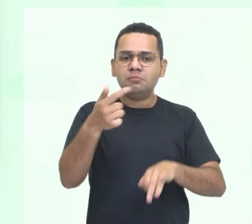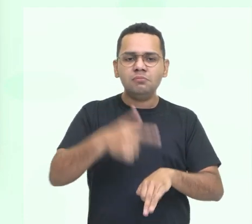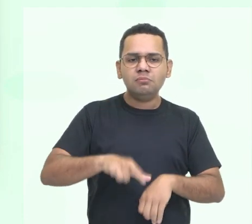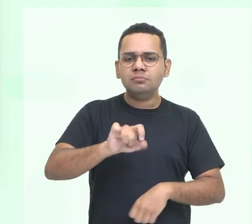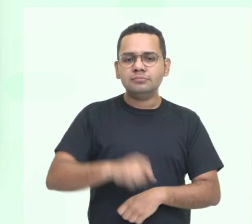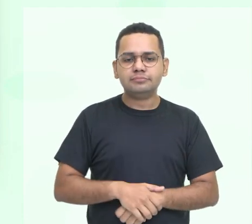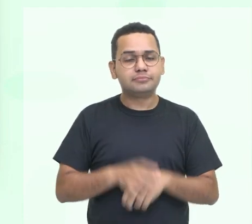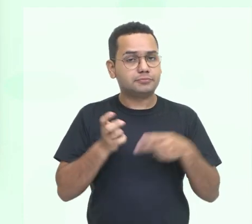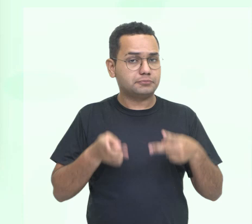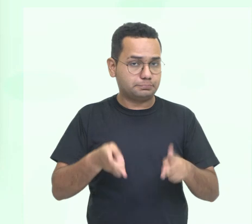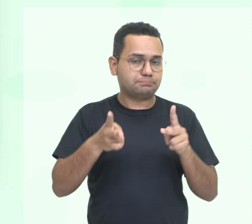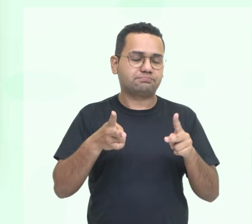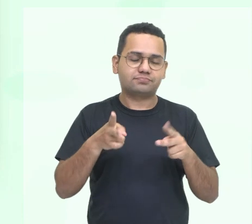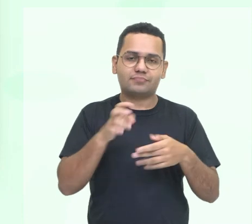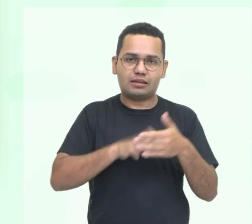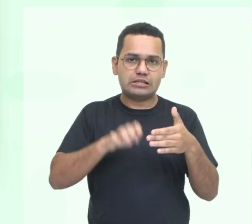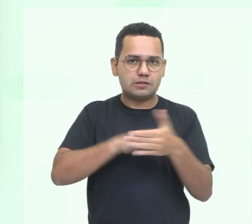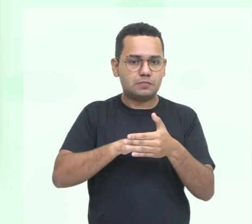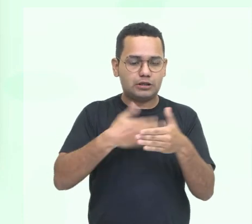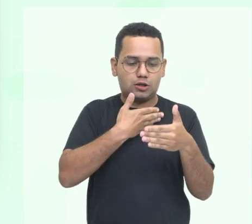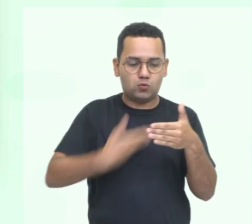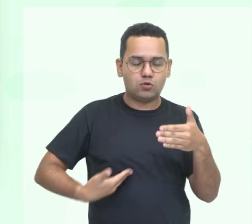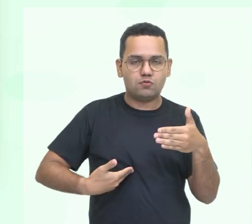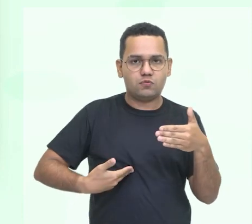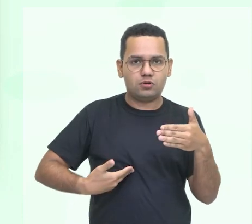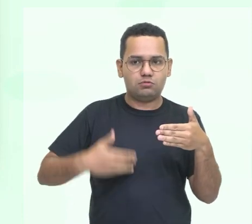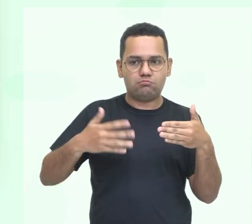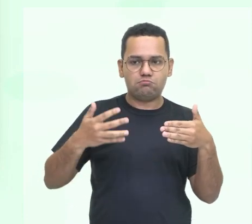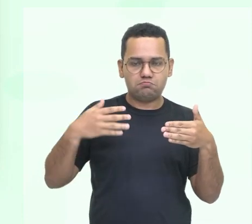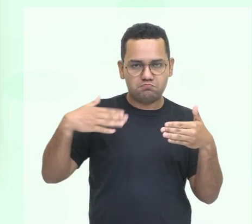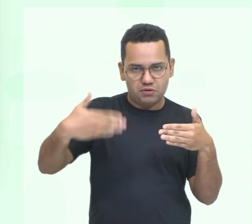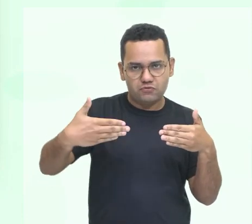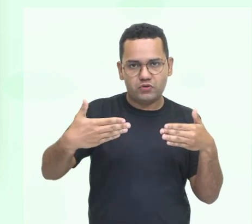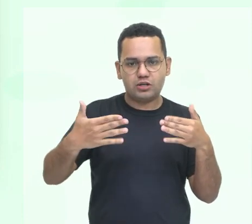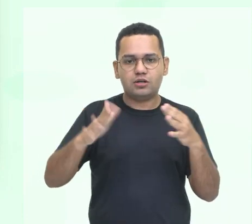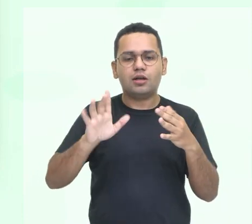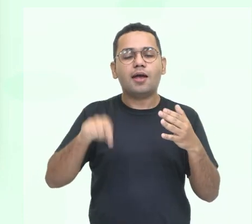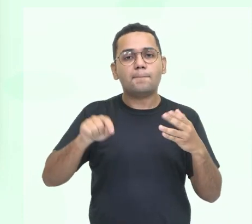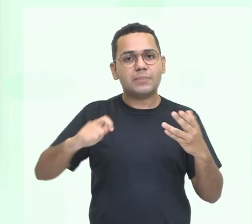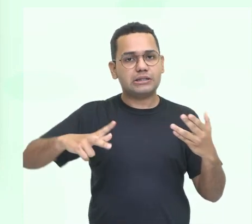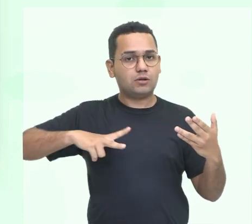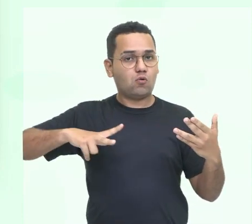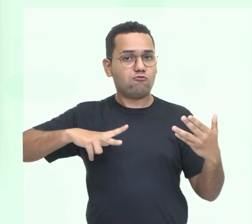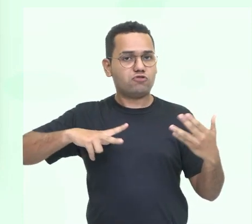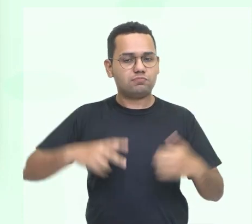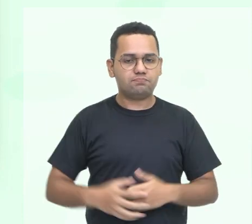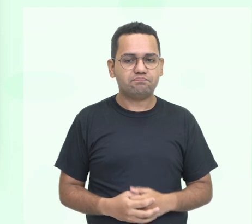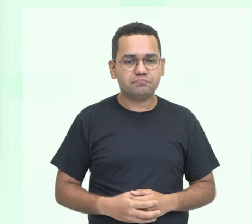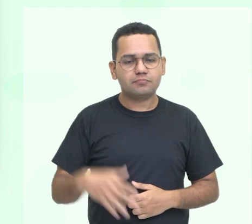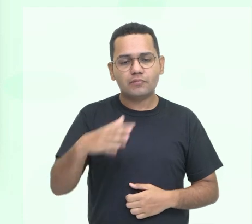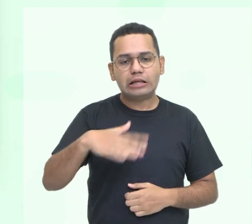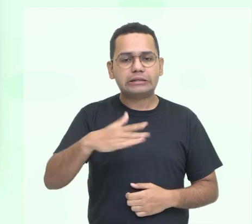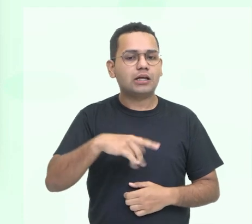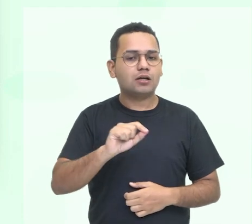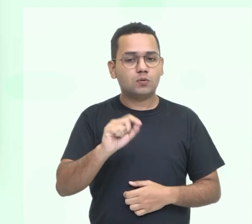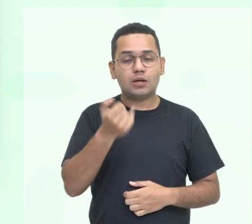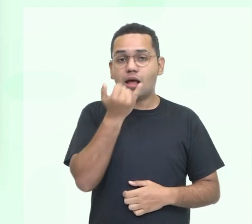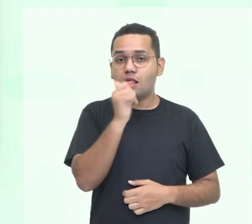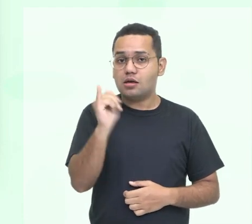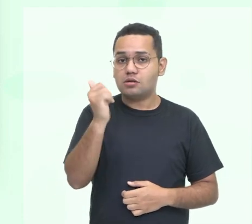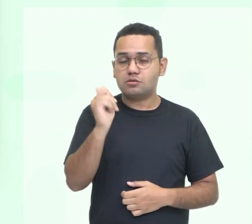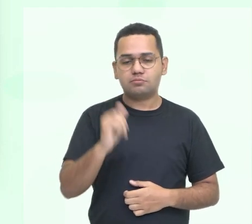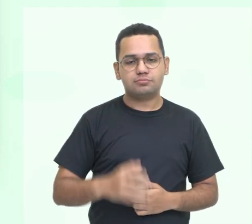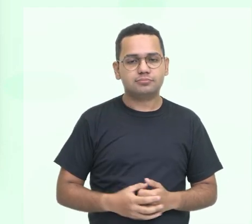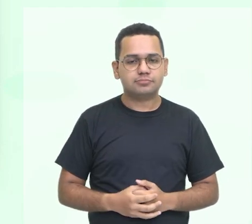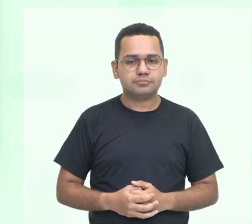das estatais, principalmente no setor elétrico, né, que afinal de contas já tomamos aqui,